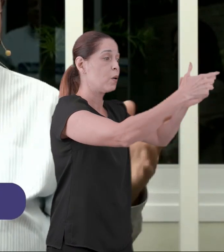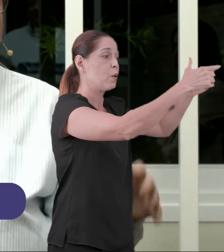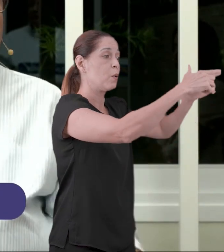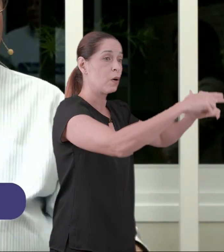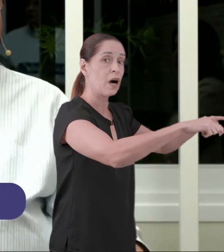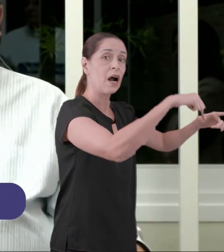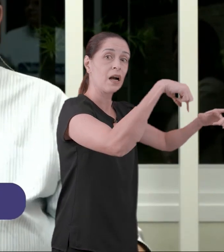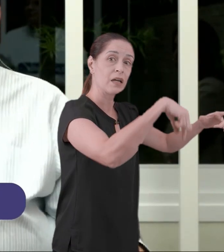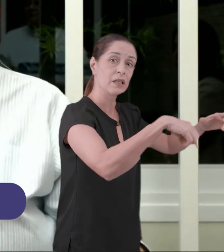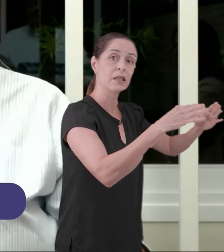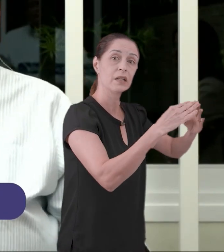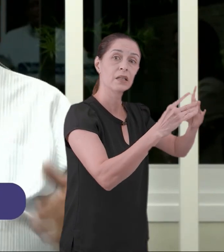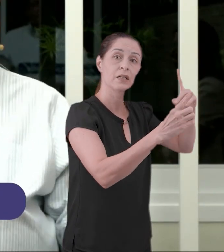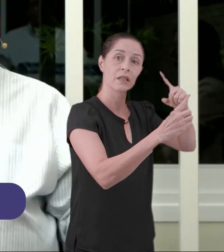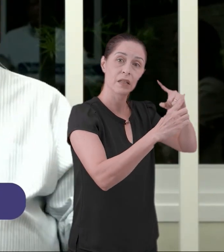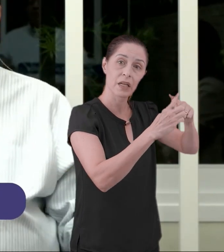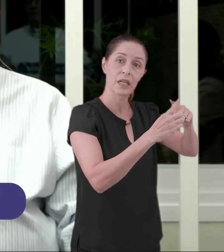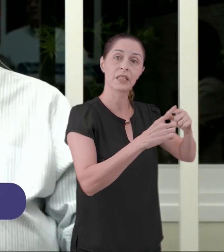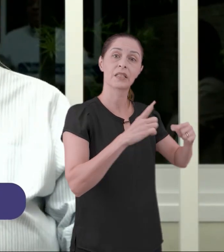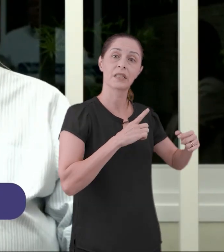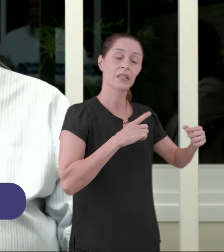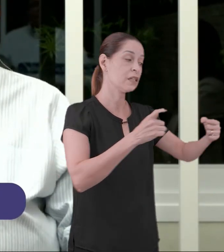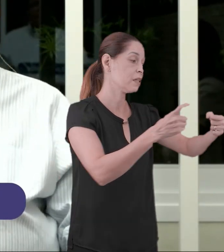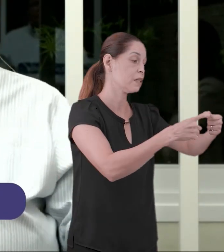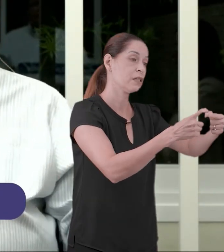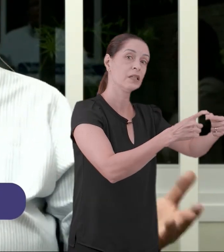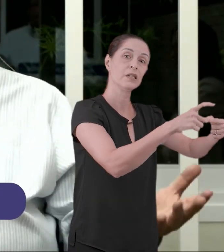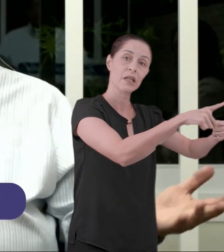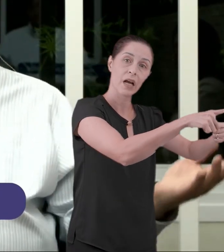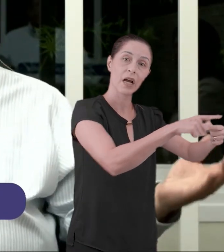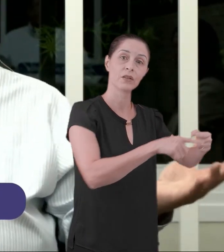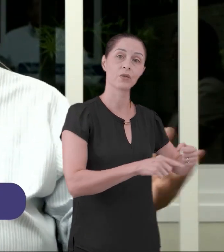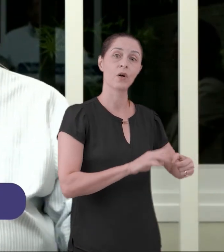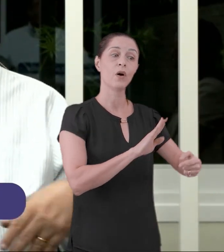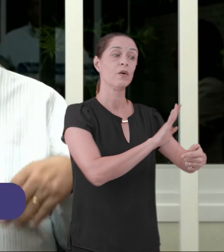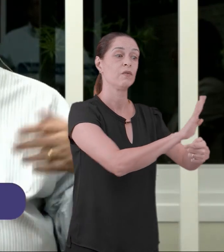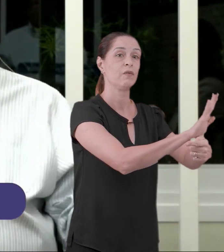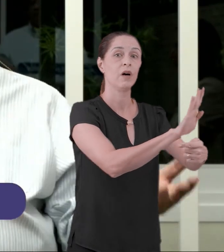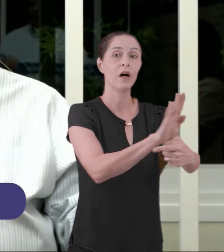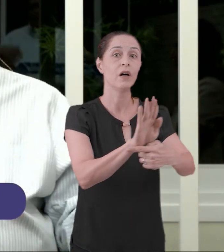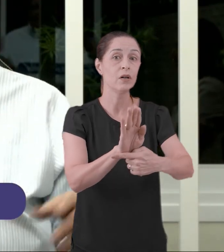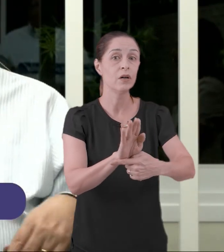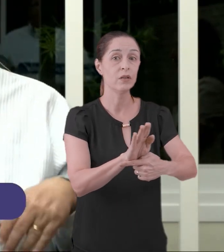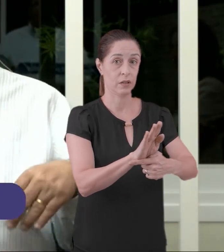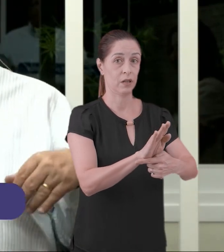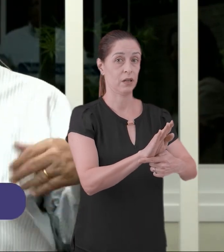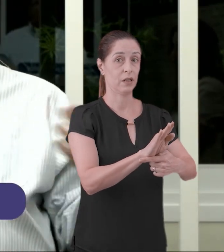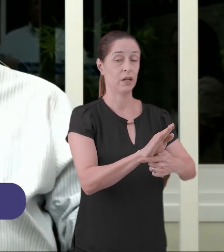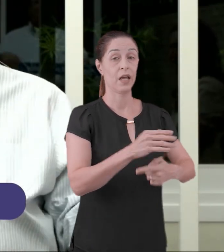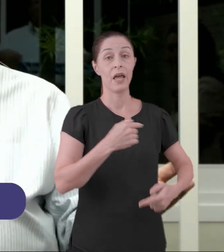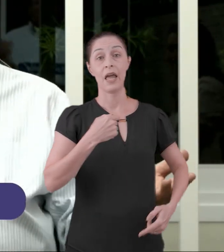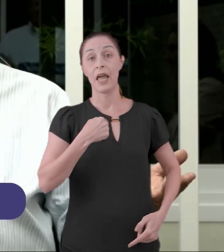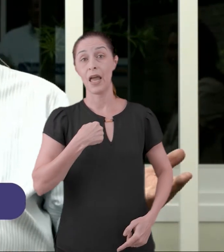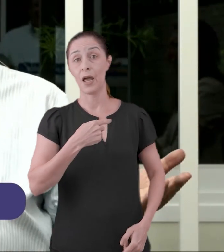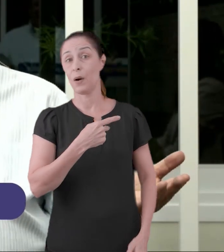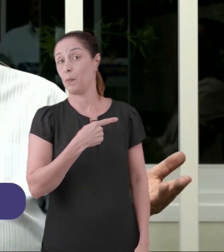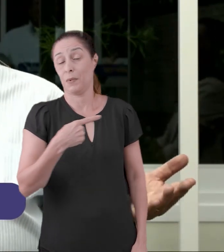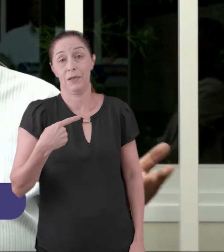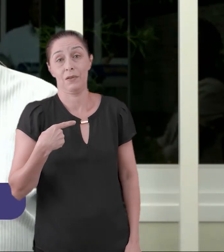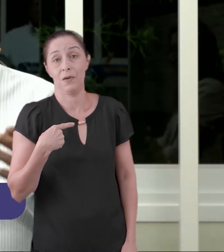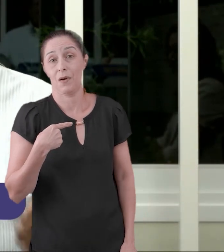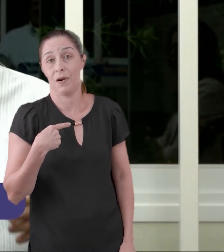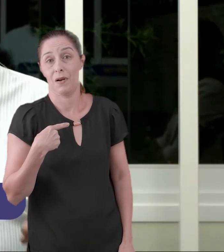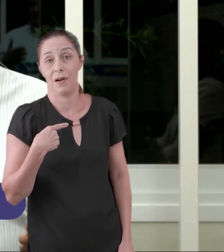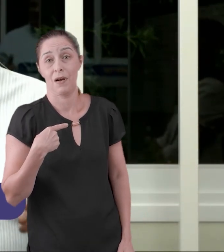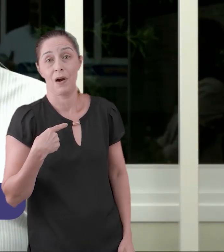que o senhor não criou esse consultório médico? Eu falei, porque eu não sou apóstolo, eu não curo ninguém, eu não... Então, se